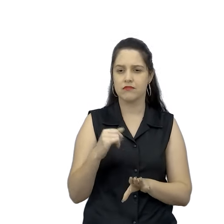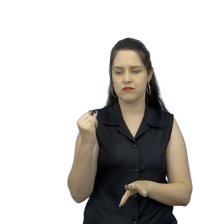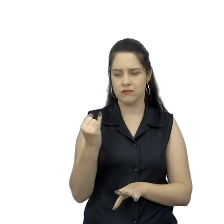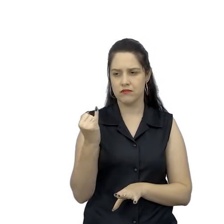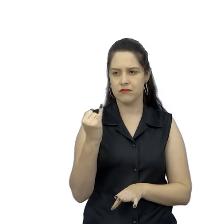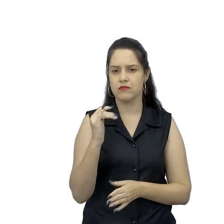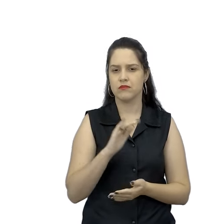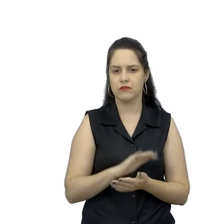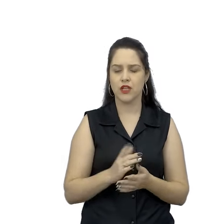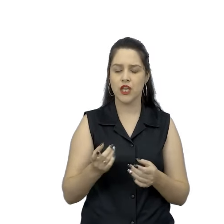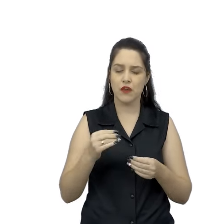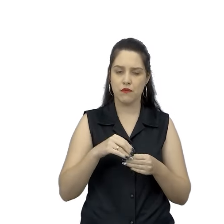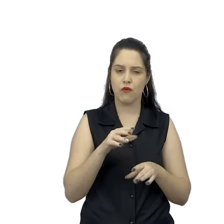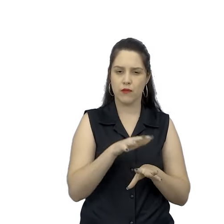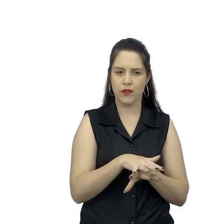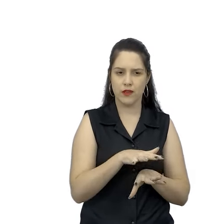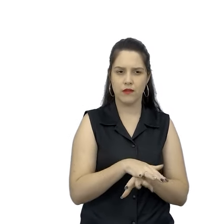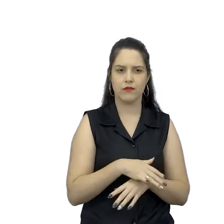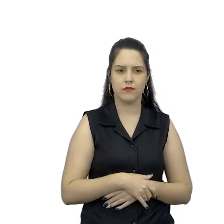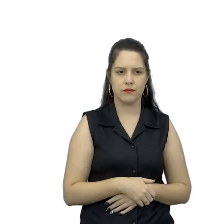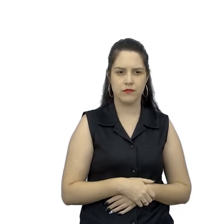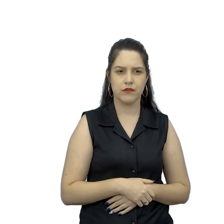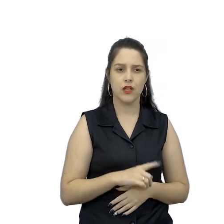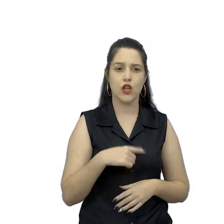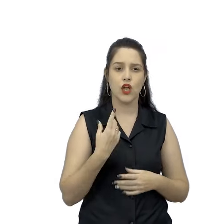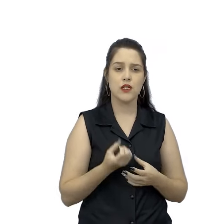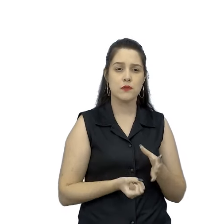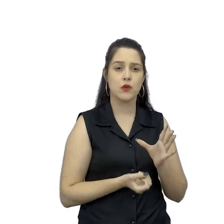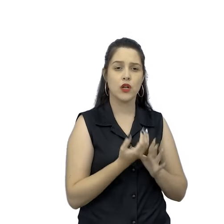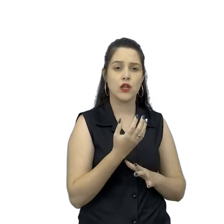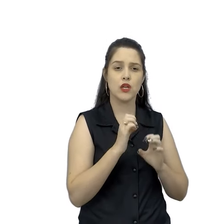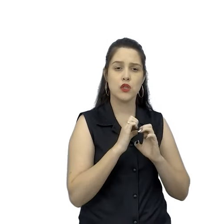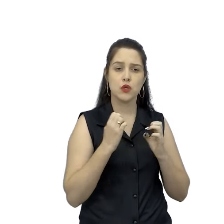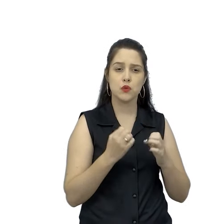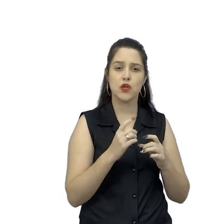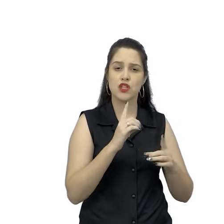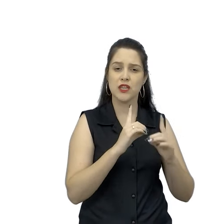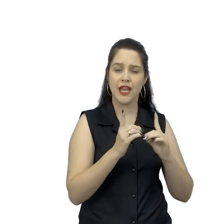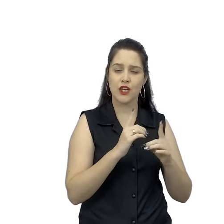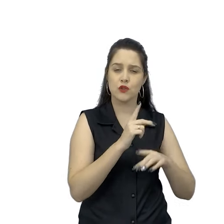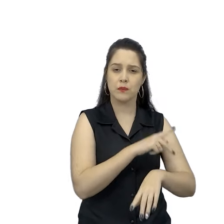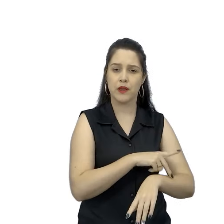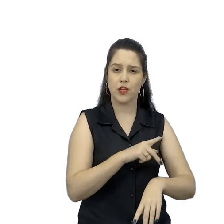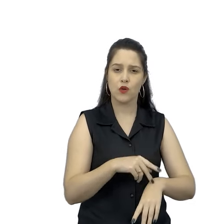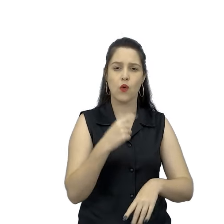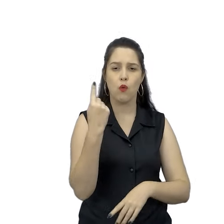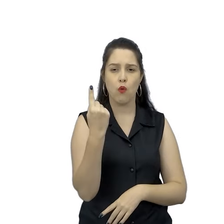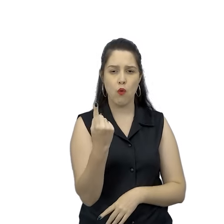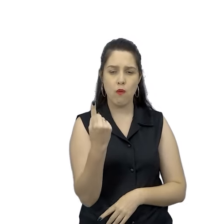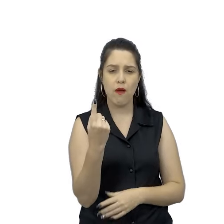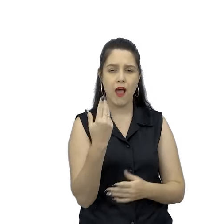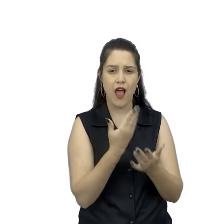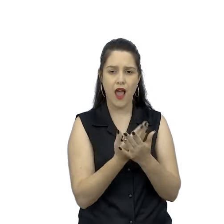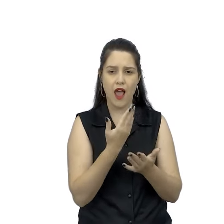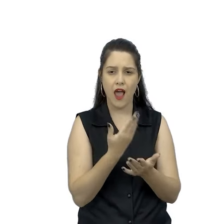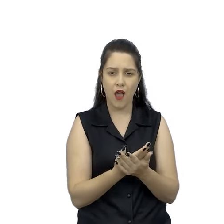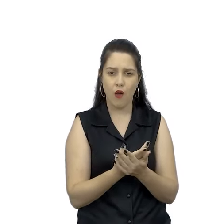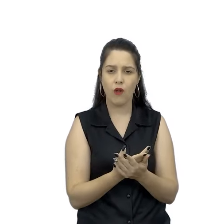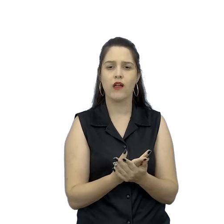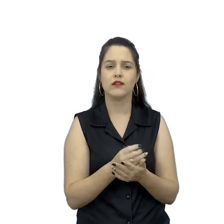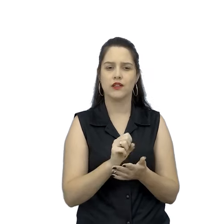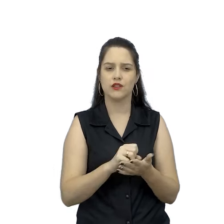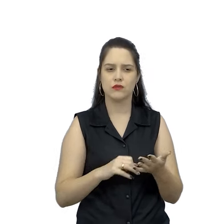linguagem matemática. Nós exploramos a estrutura didática pedagógica, né, de uma aula da sequência de atividade do